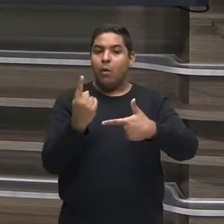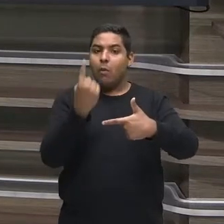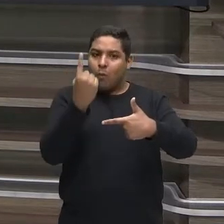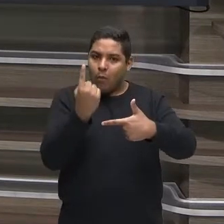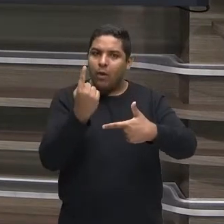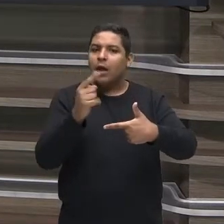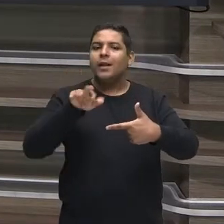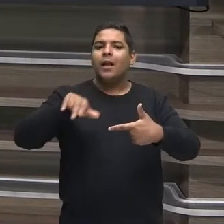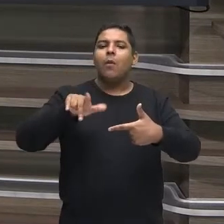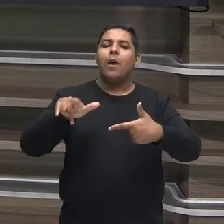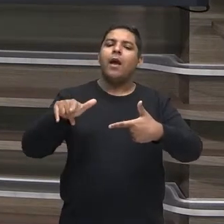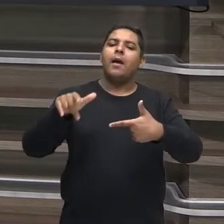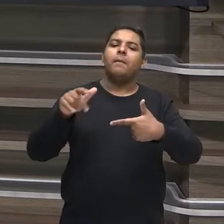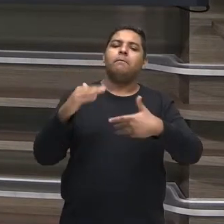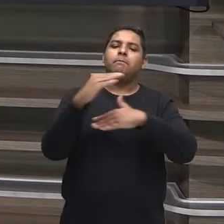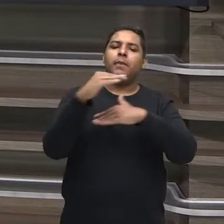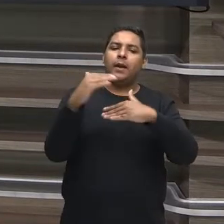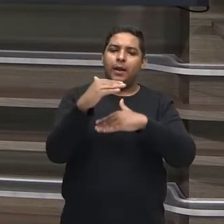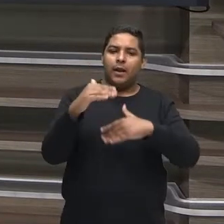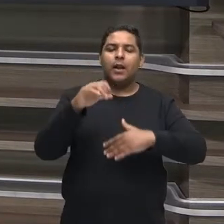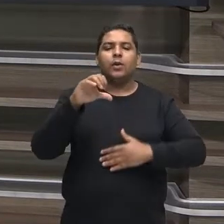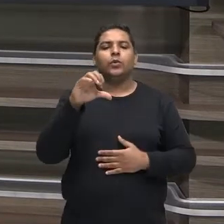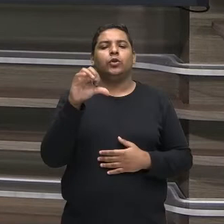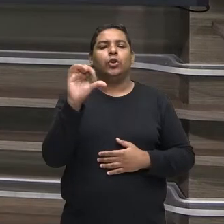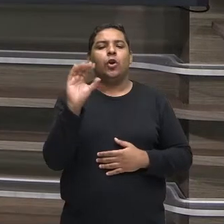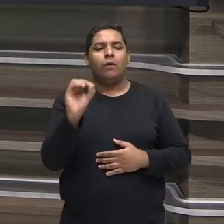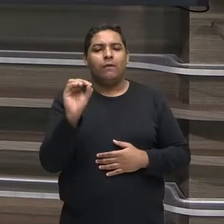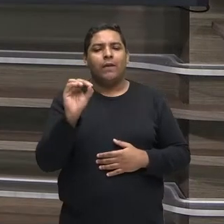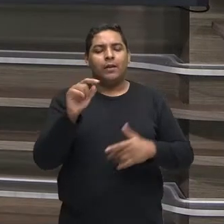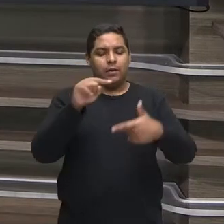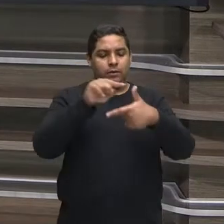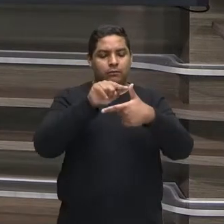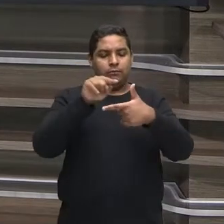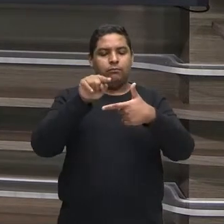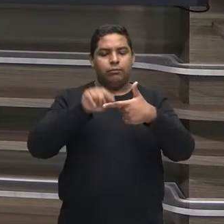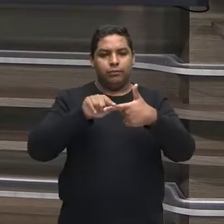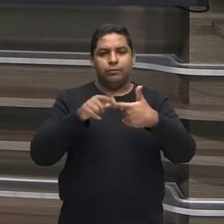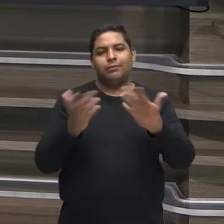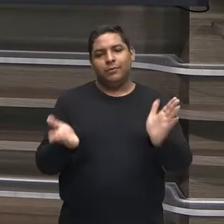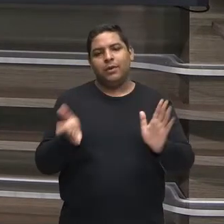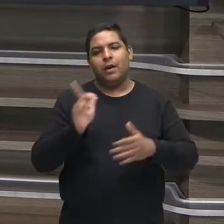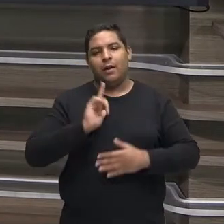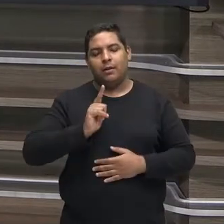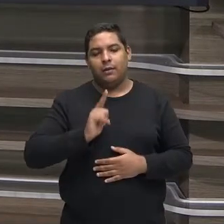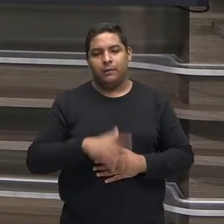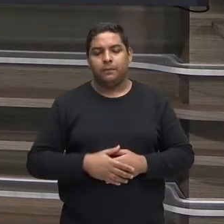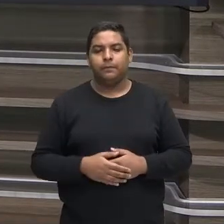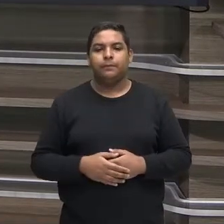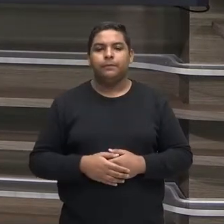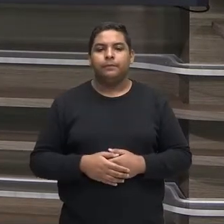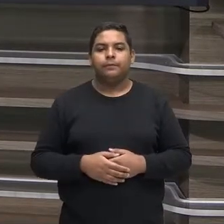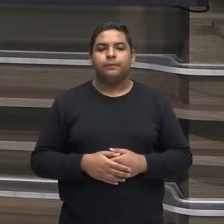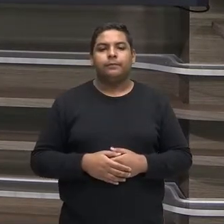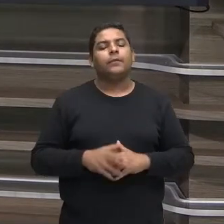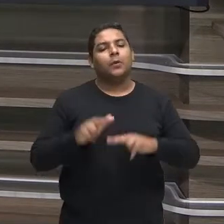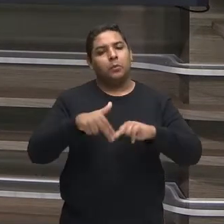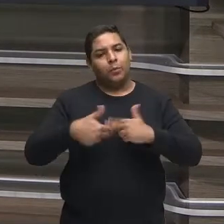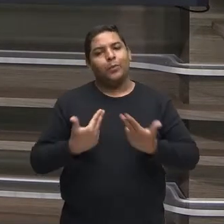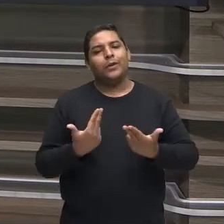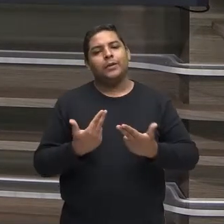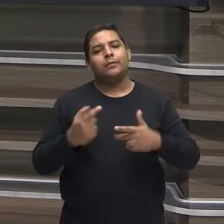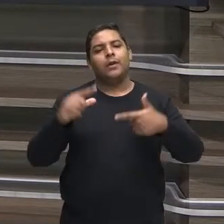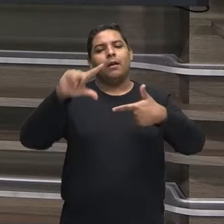já é a altura, pessoal, formando um ângulo de 90 graus. Ele está lá identificado pelo ângulo de 90 graus. Portanto,